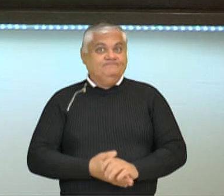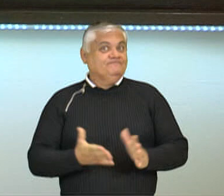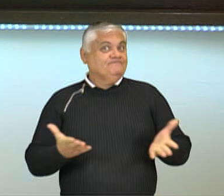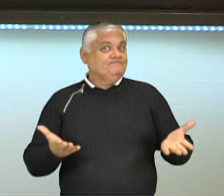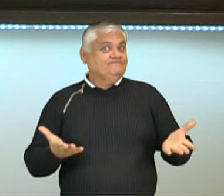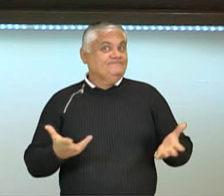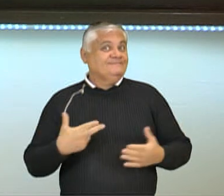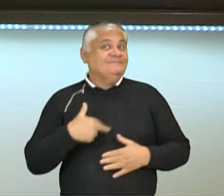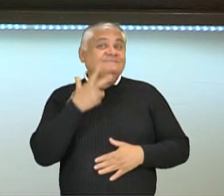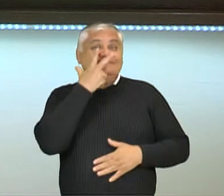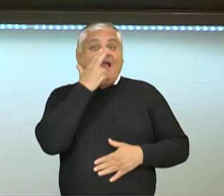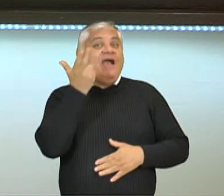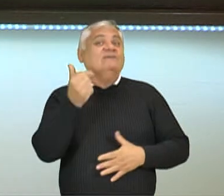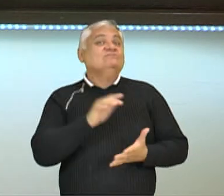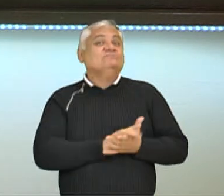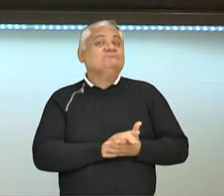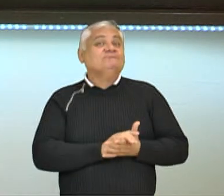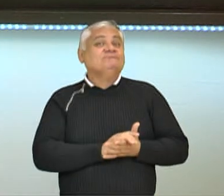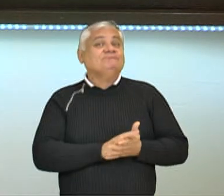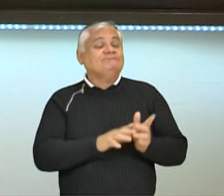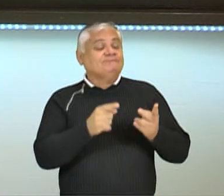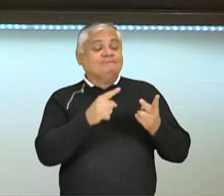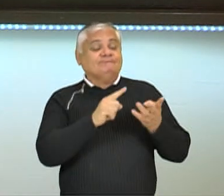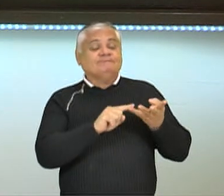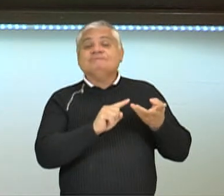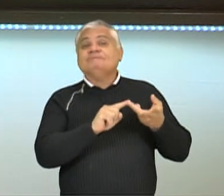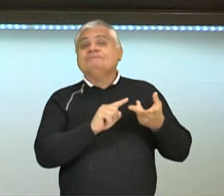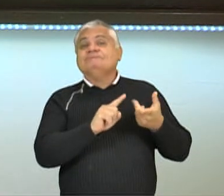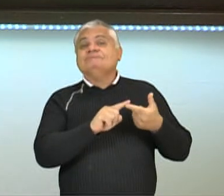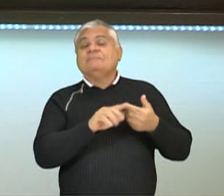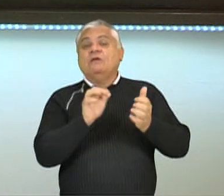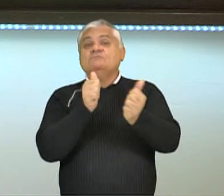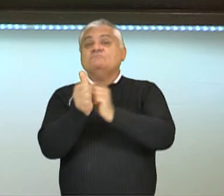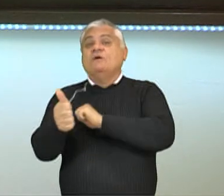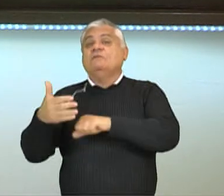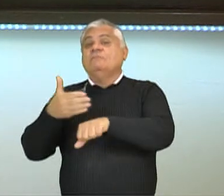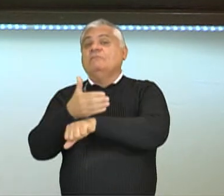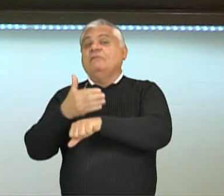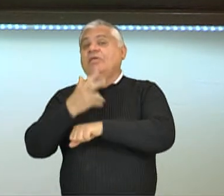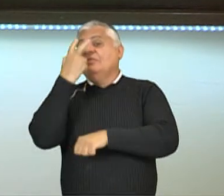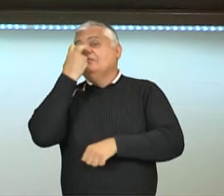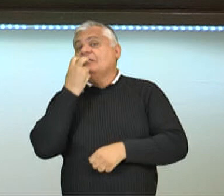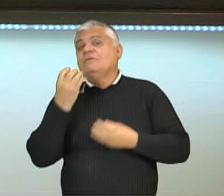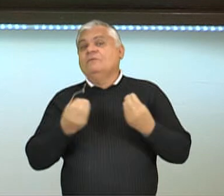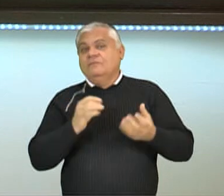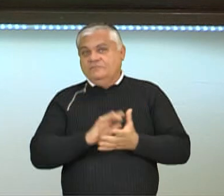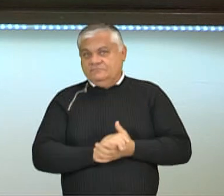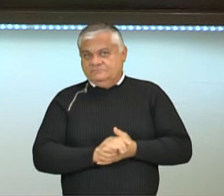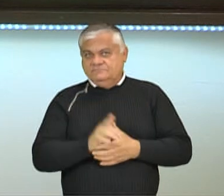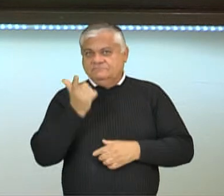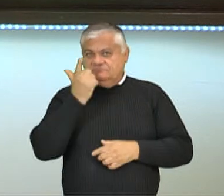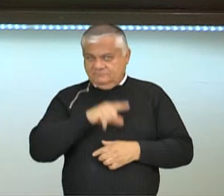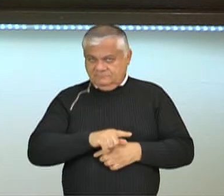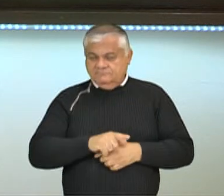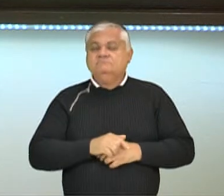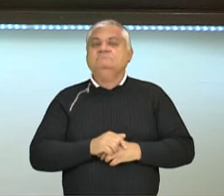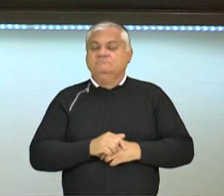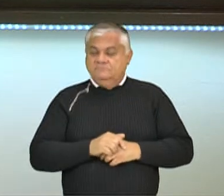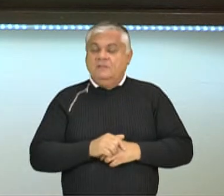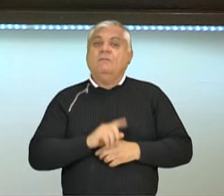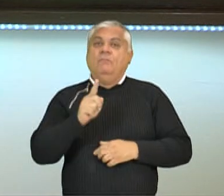Quais vocês acham que a gente pode, um atleta cego, ele pode participar? Então, acertou aí quem colocou, por exemplo,